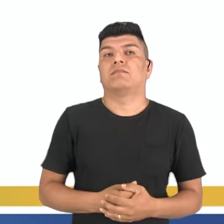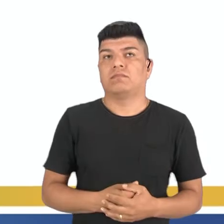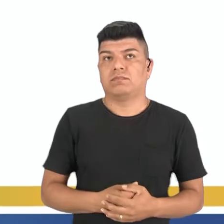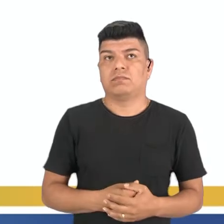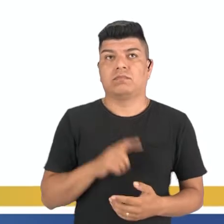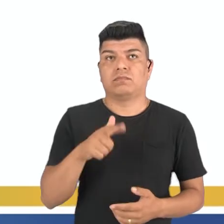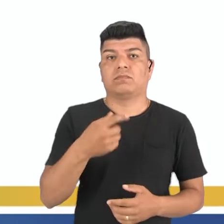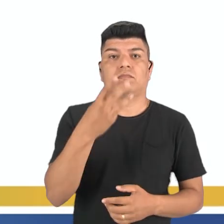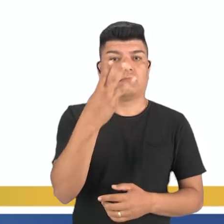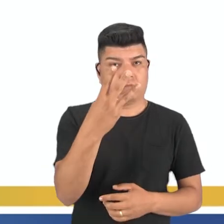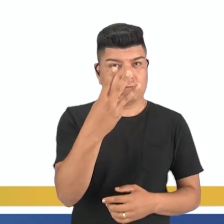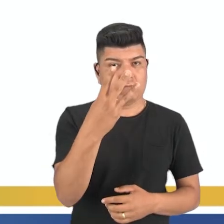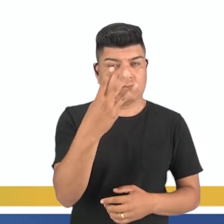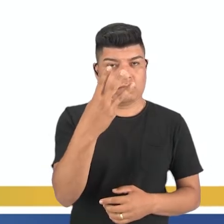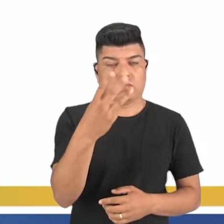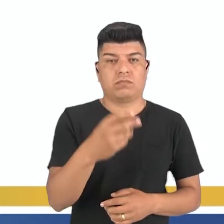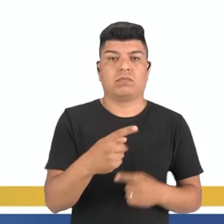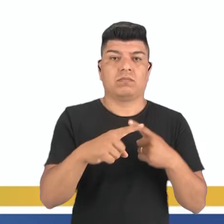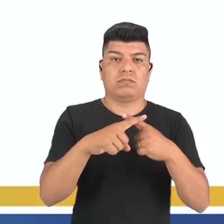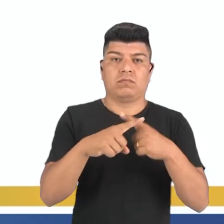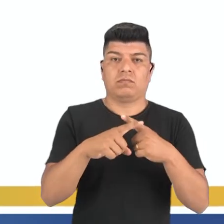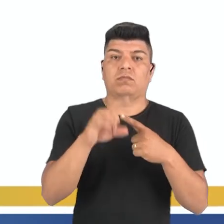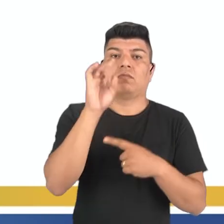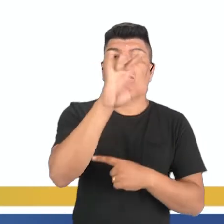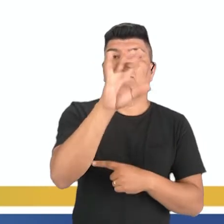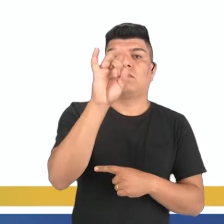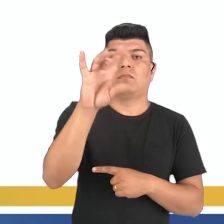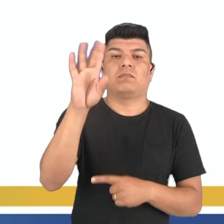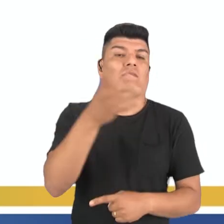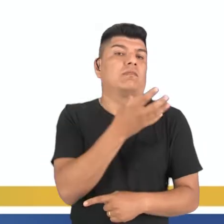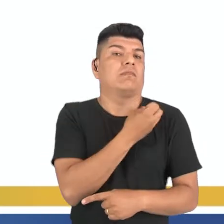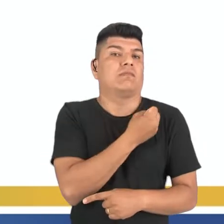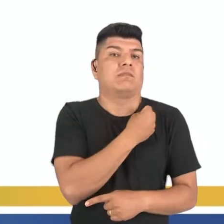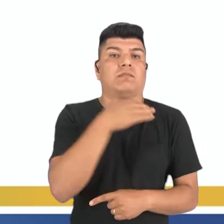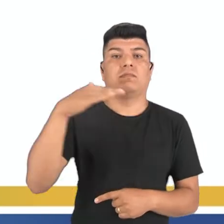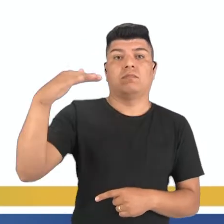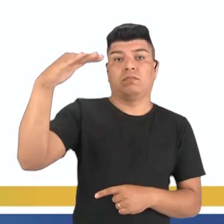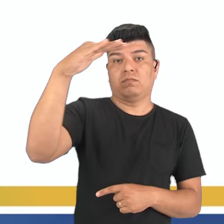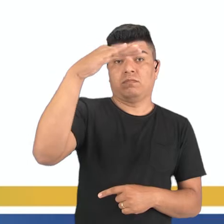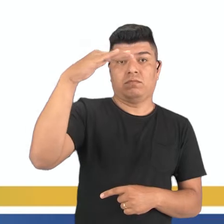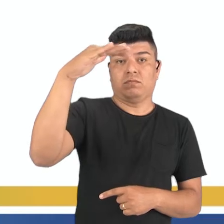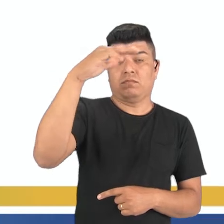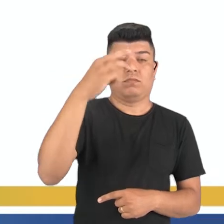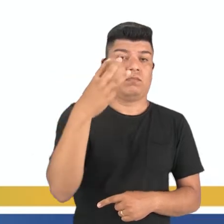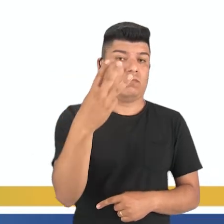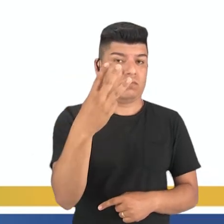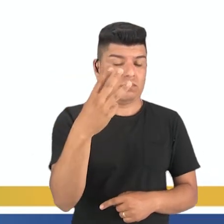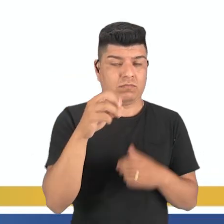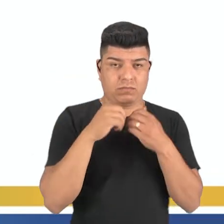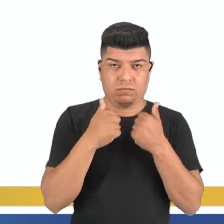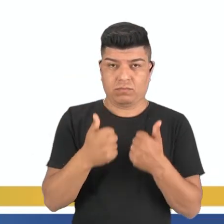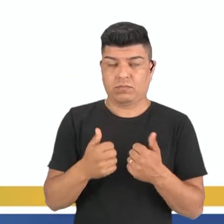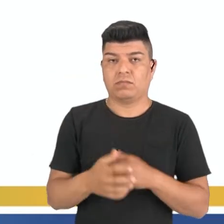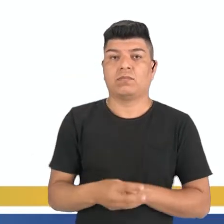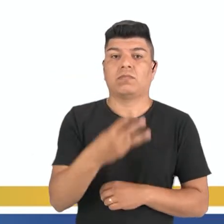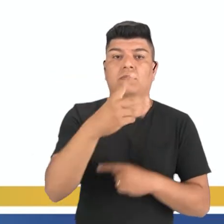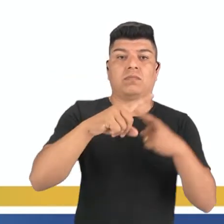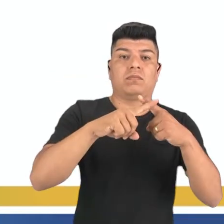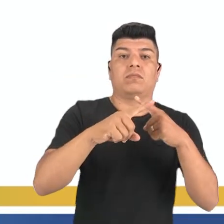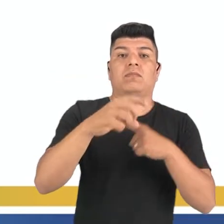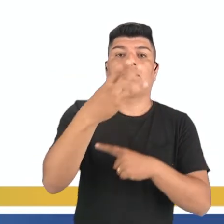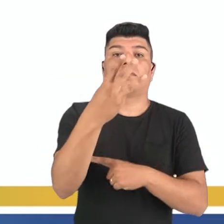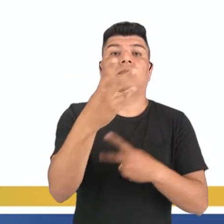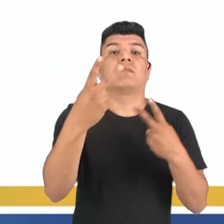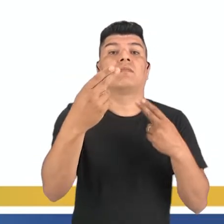o próximo é o 3. Nós vamos multiplicar cada número que está em cima por 3, beleza? 3